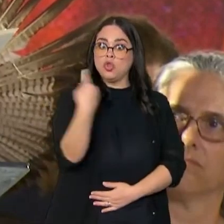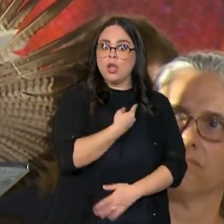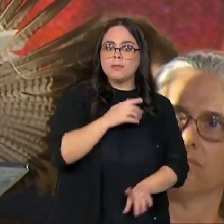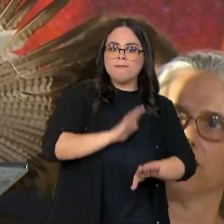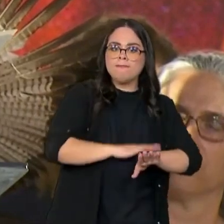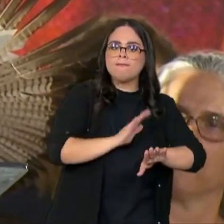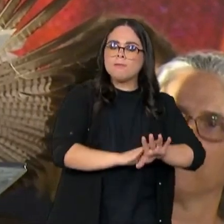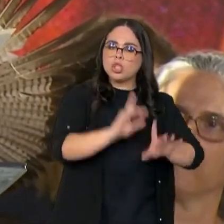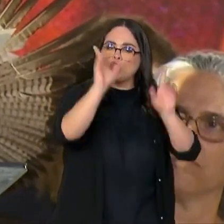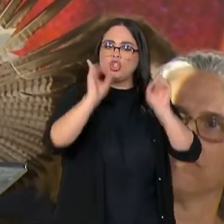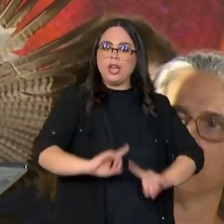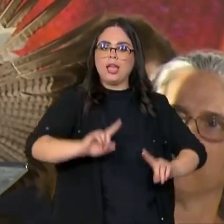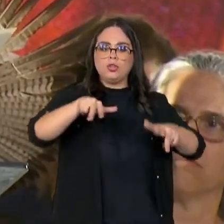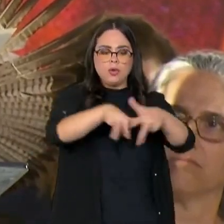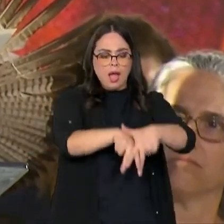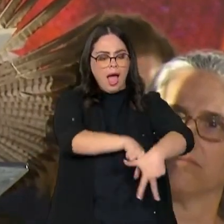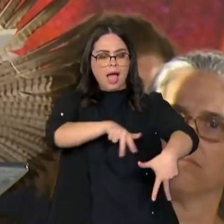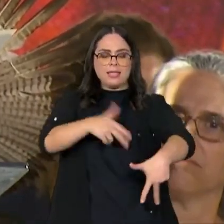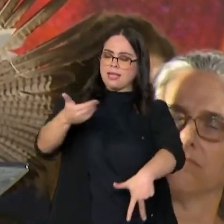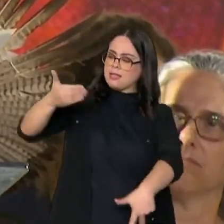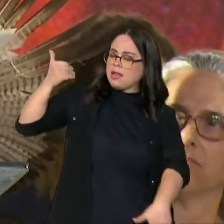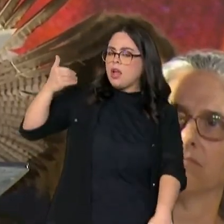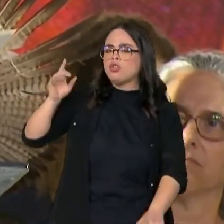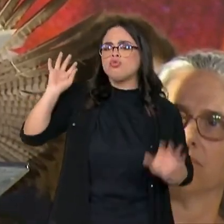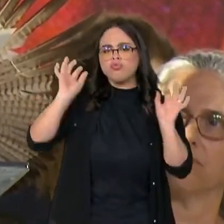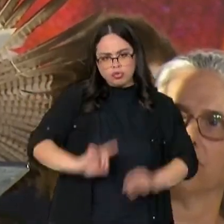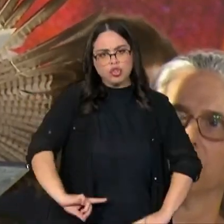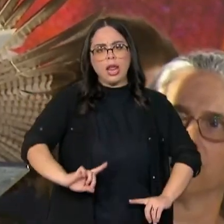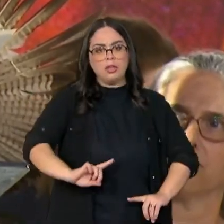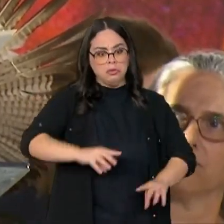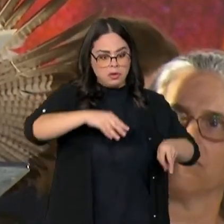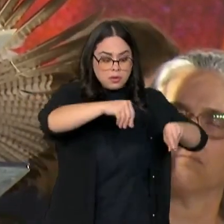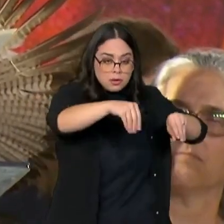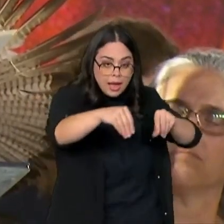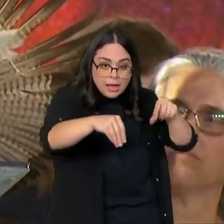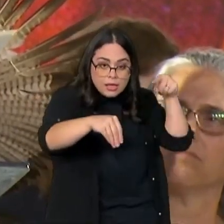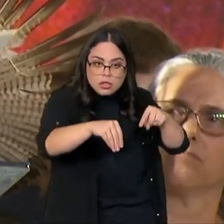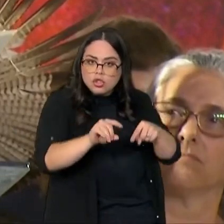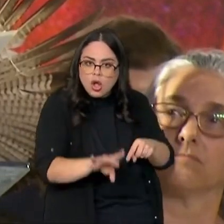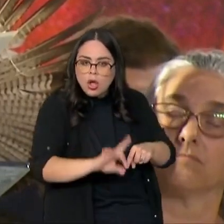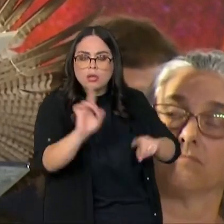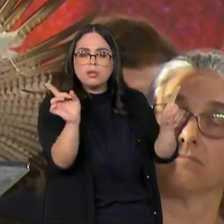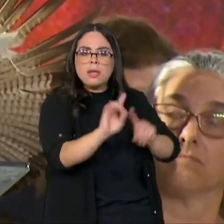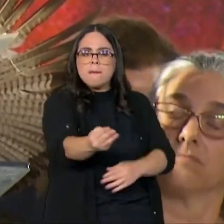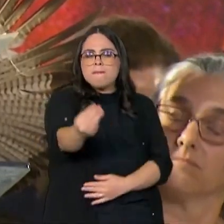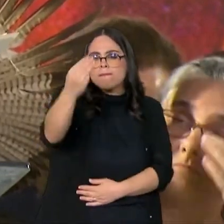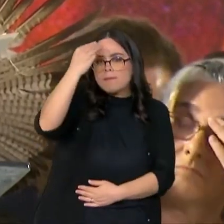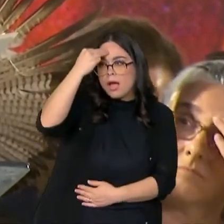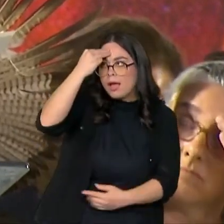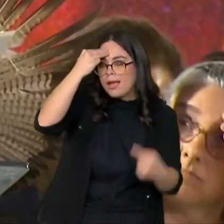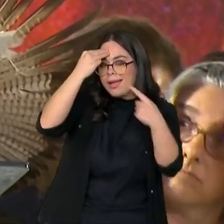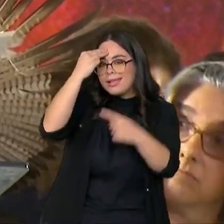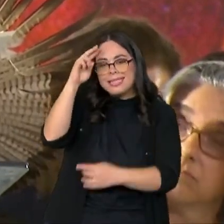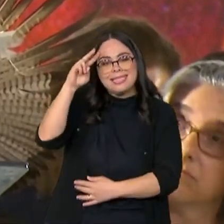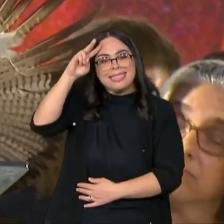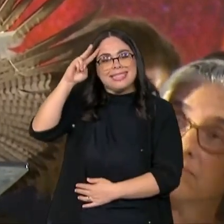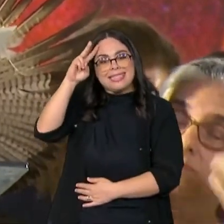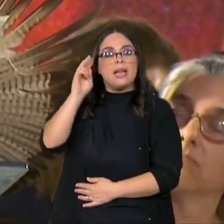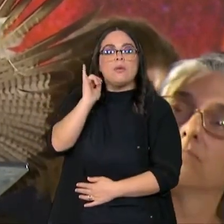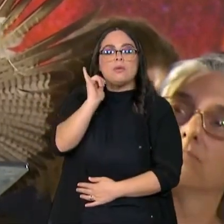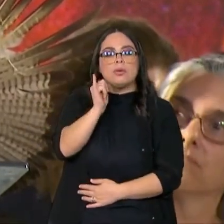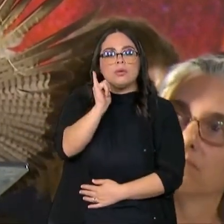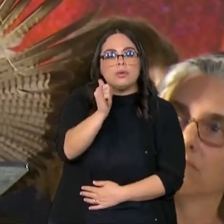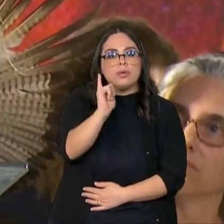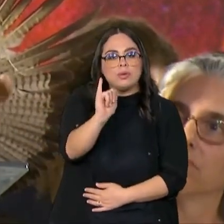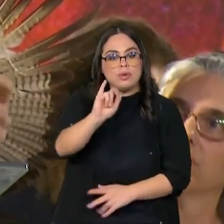pelo direito dos nossos ancestrais, não só à terra, mas também à memória e as histórias que